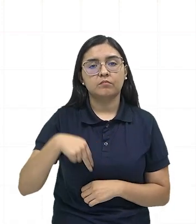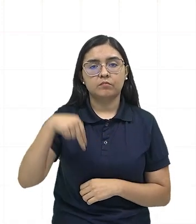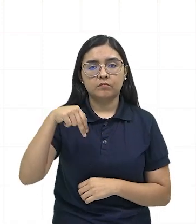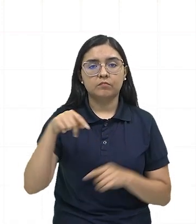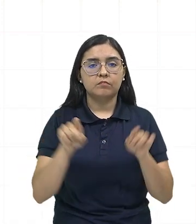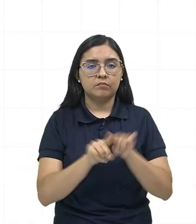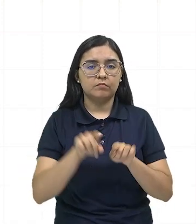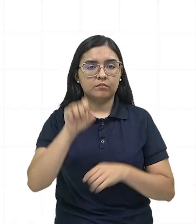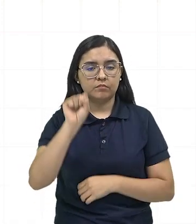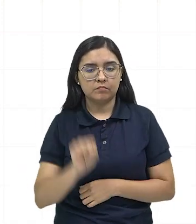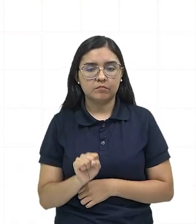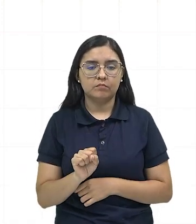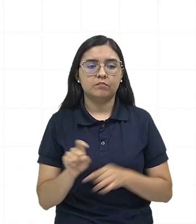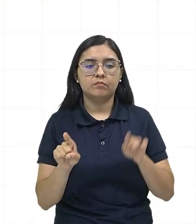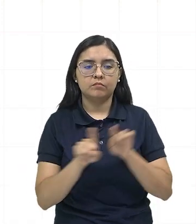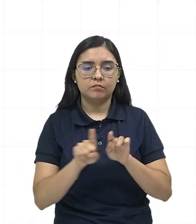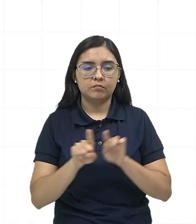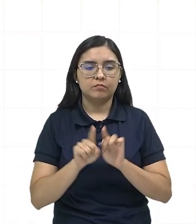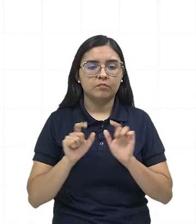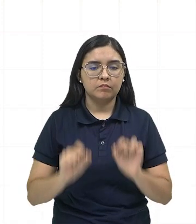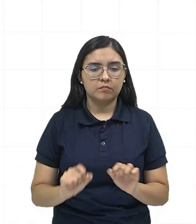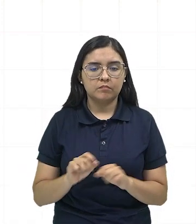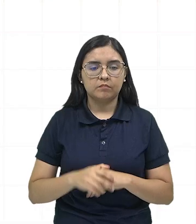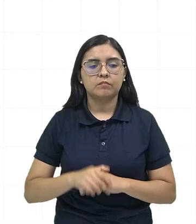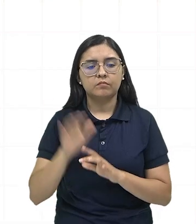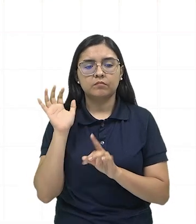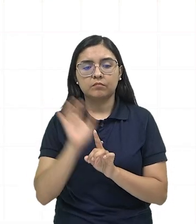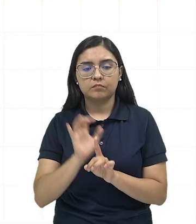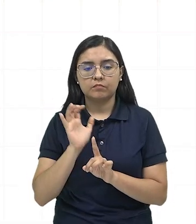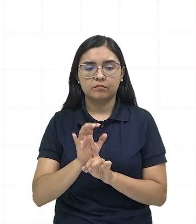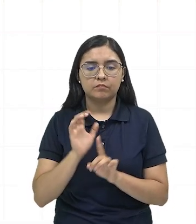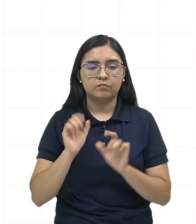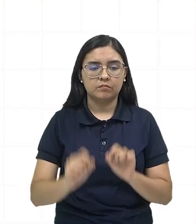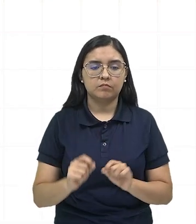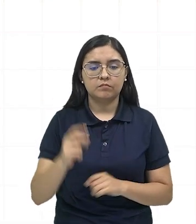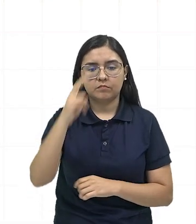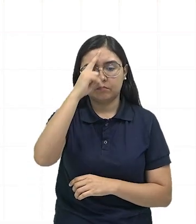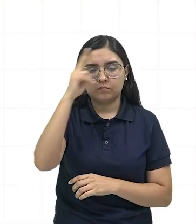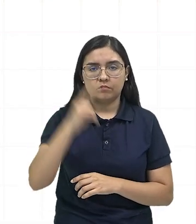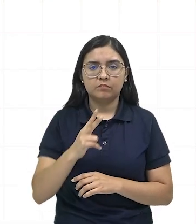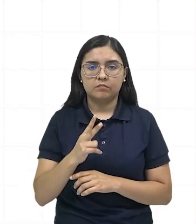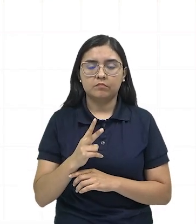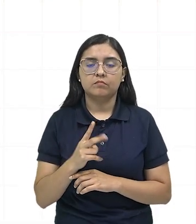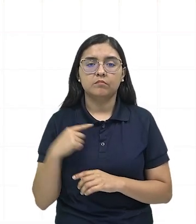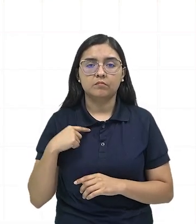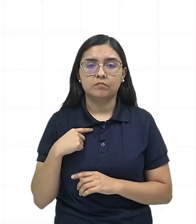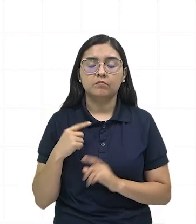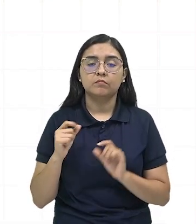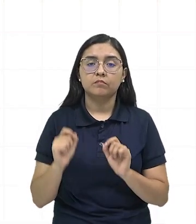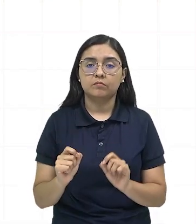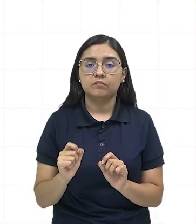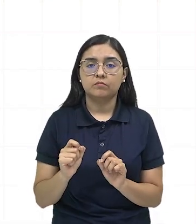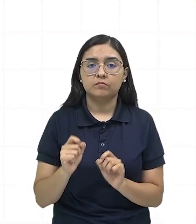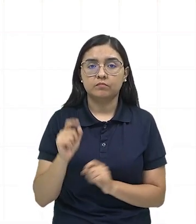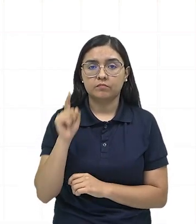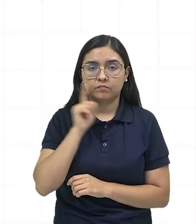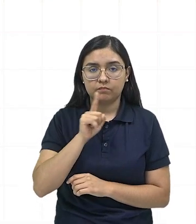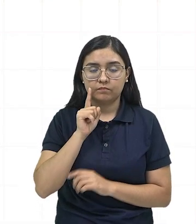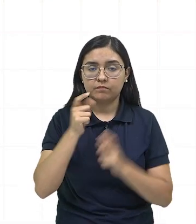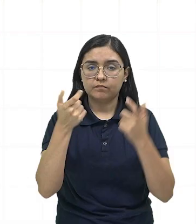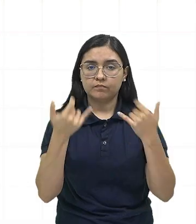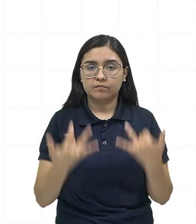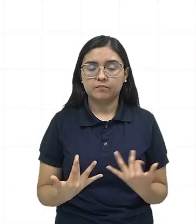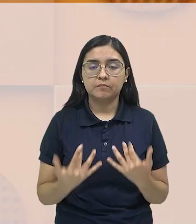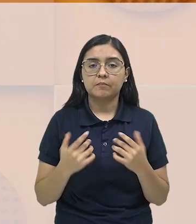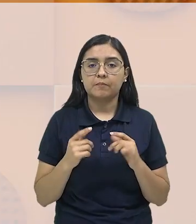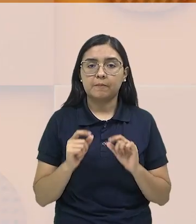Sul, e suas ramificações influenciaram ao longo da história dos Estados Unidos, né, como eu falei